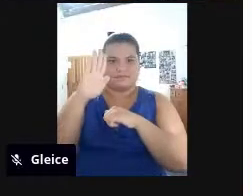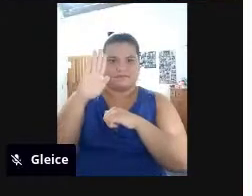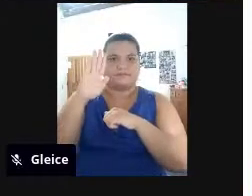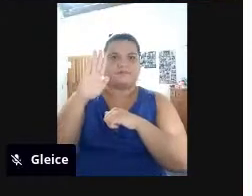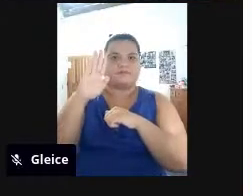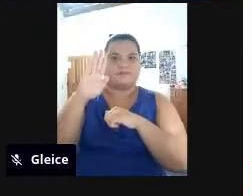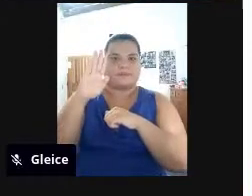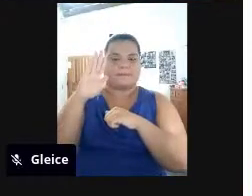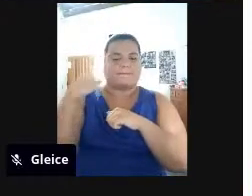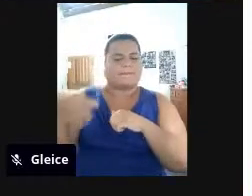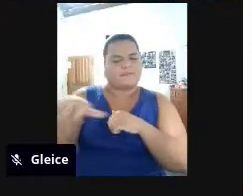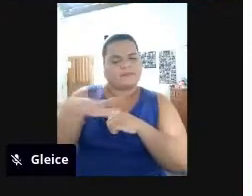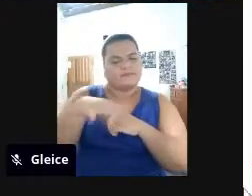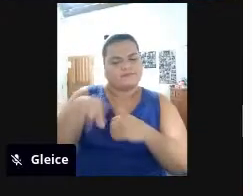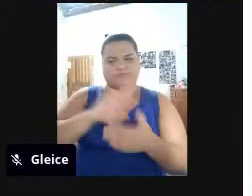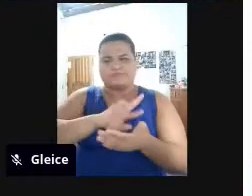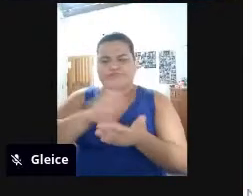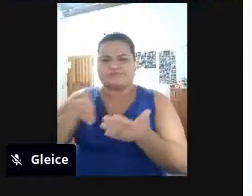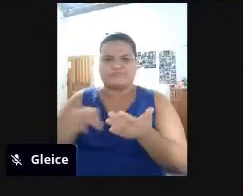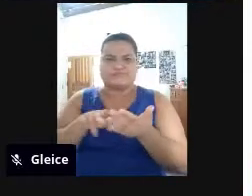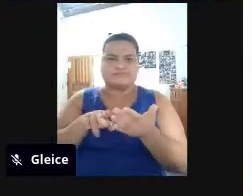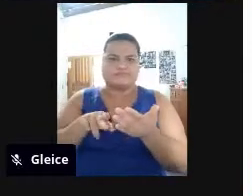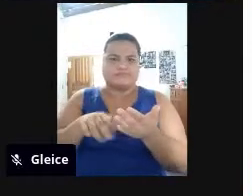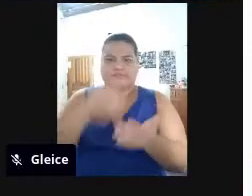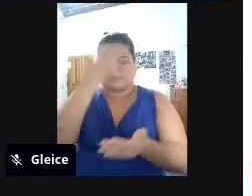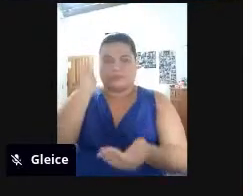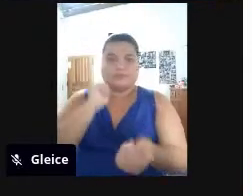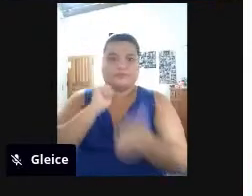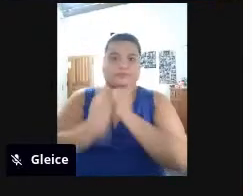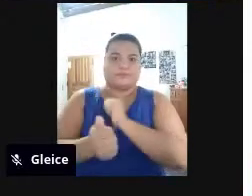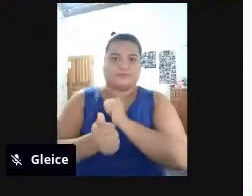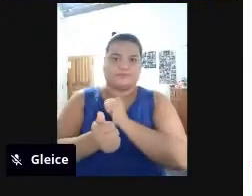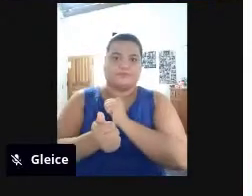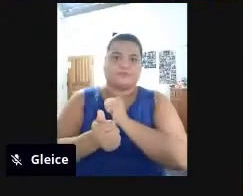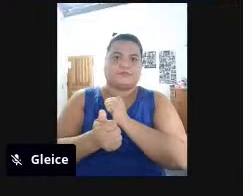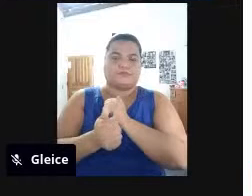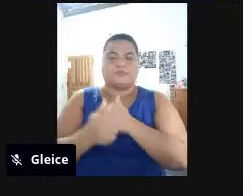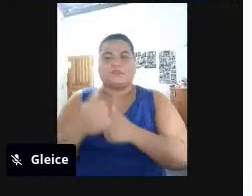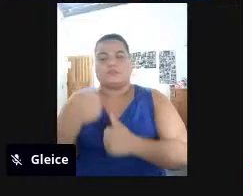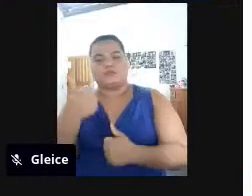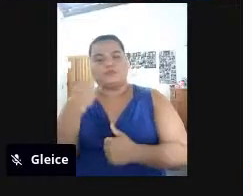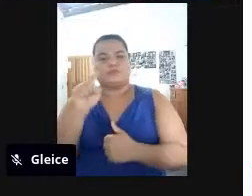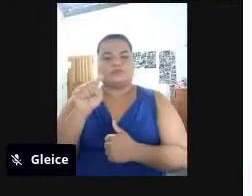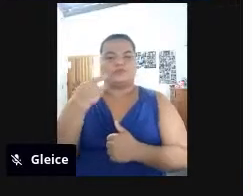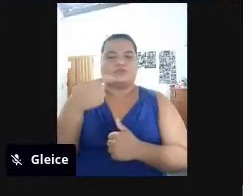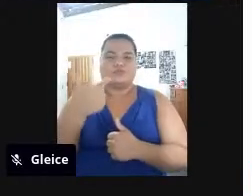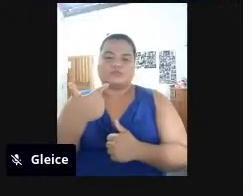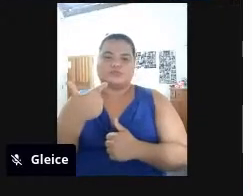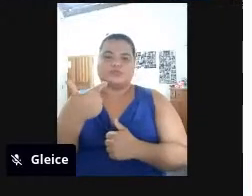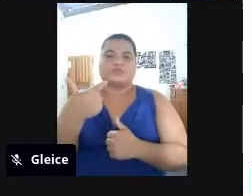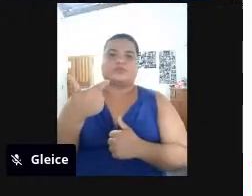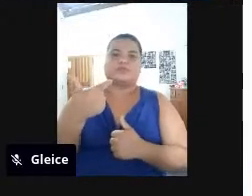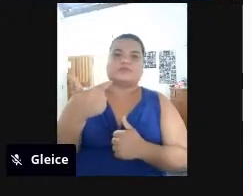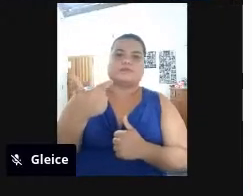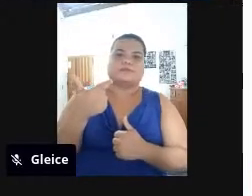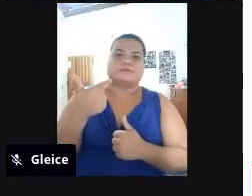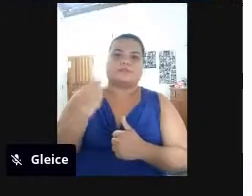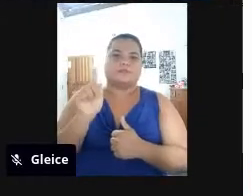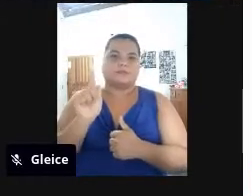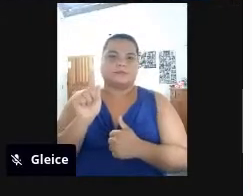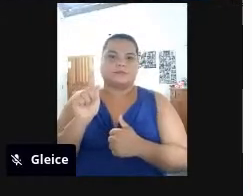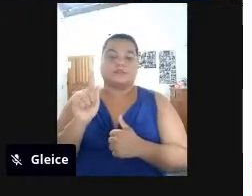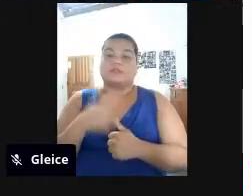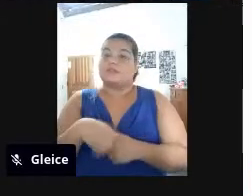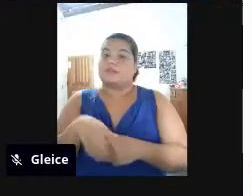aspectos gerais, atletas de endurance, a recomendação é de 1,2 a 1,4. Já para aqueles atletas de força,